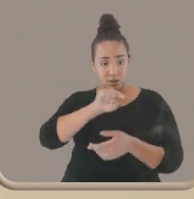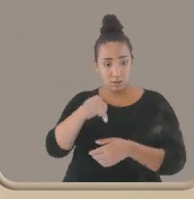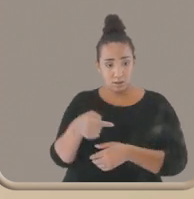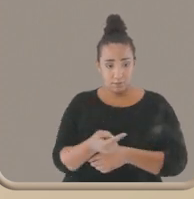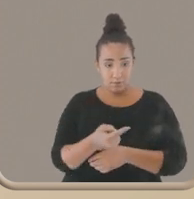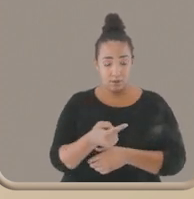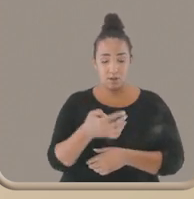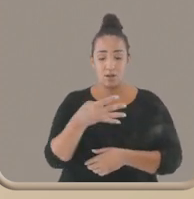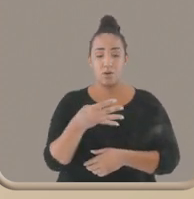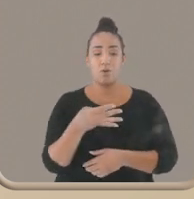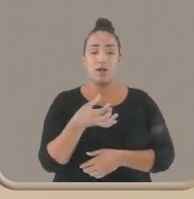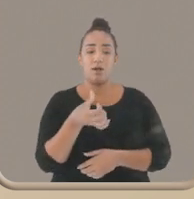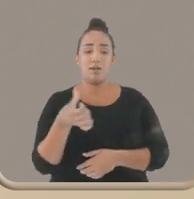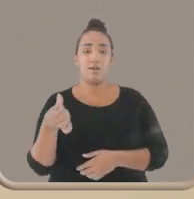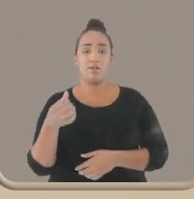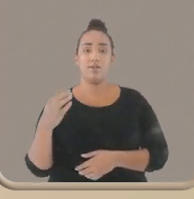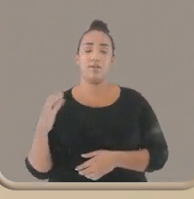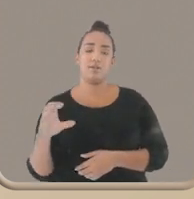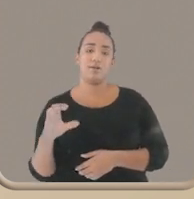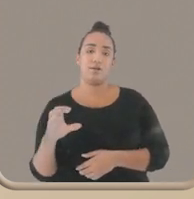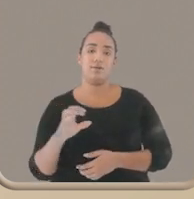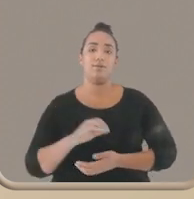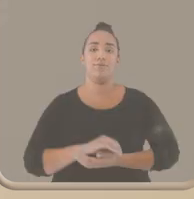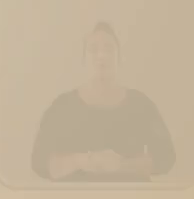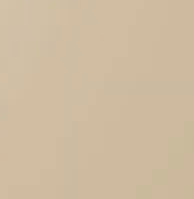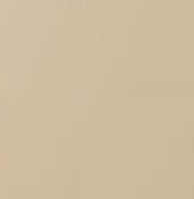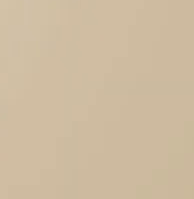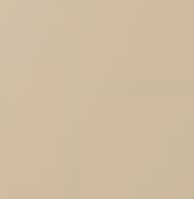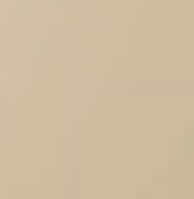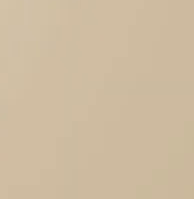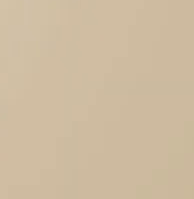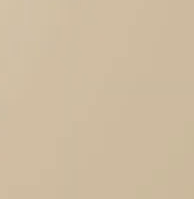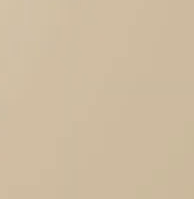e 46 centésimos.